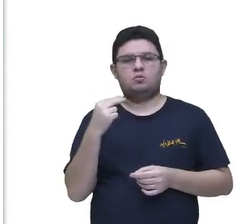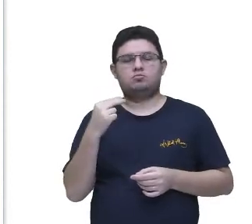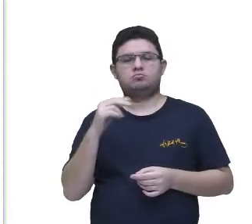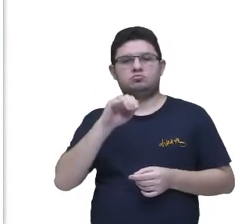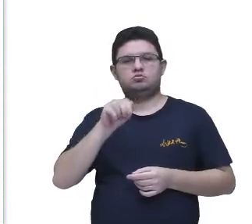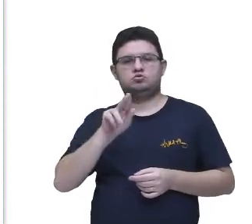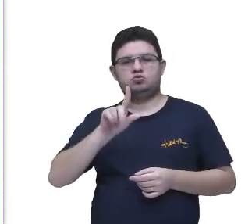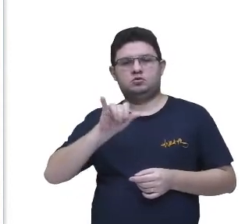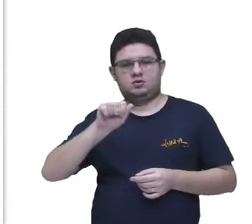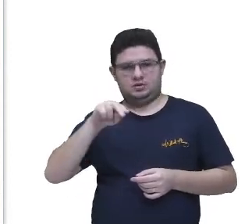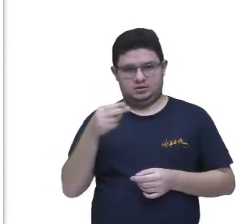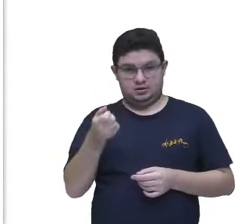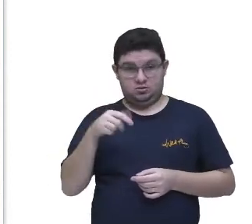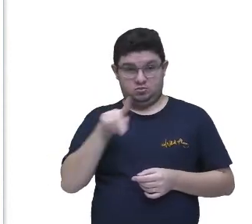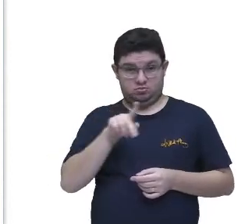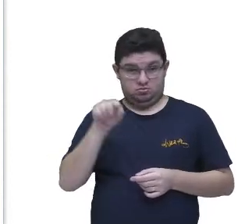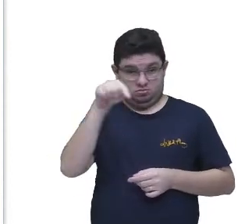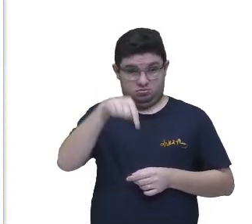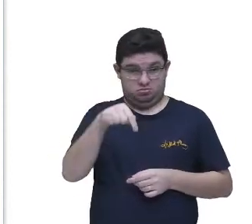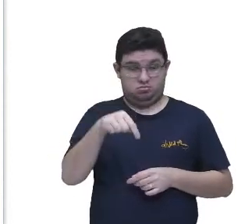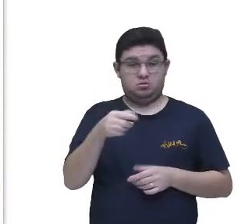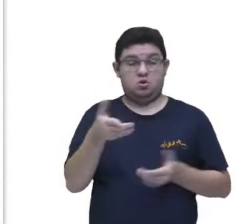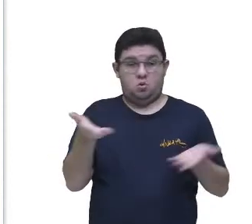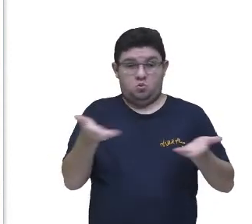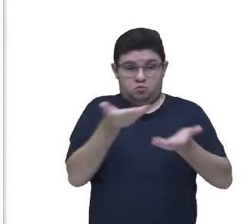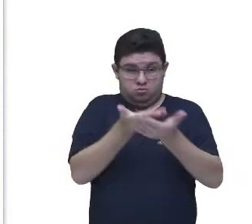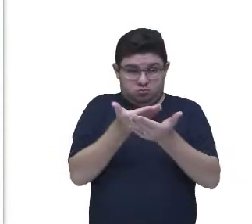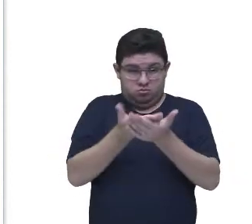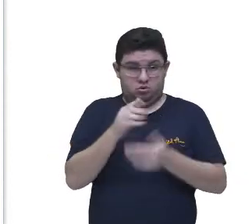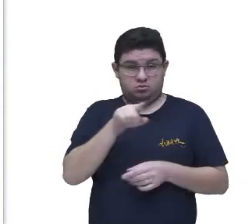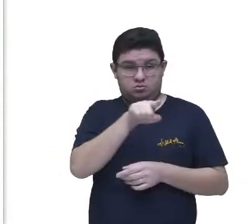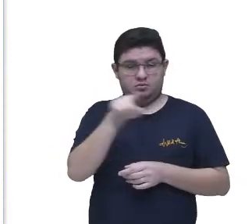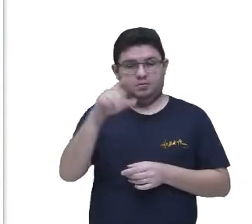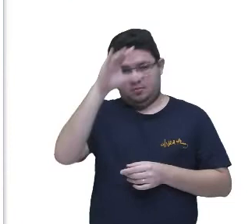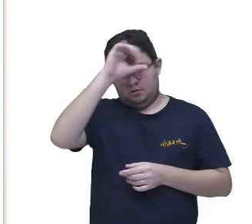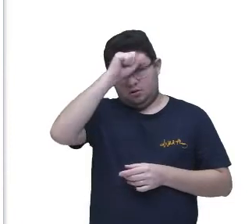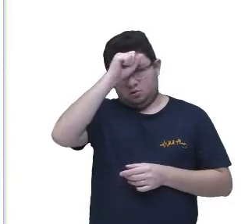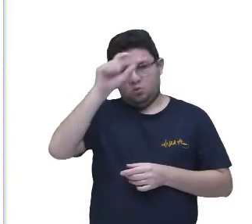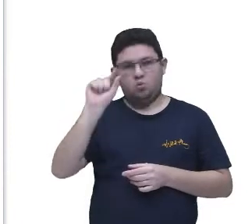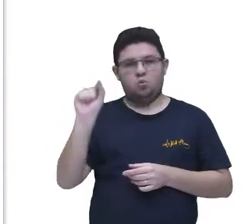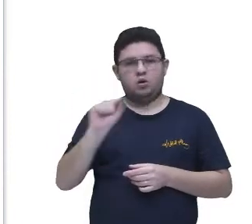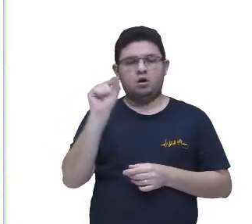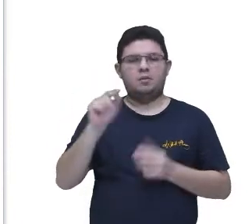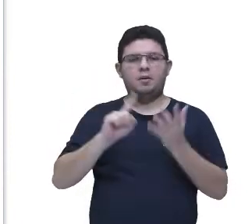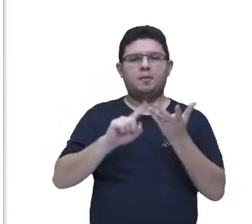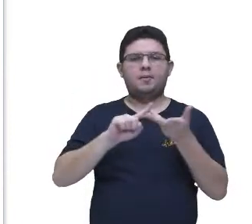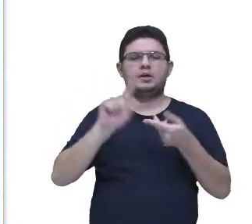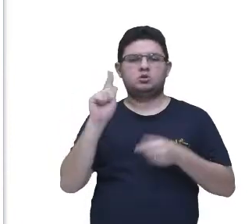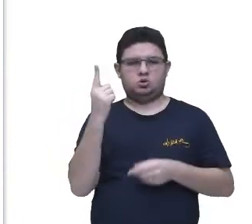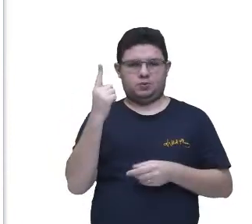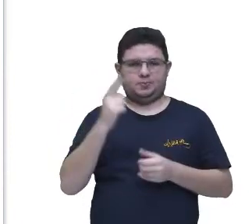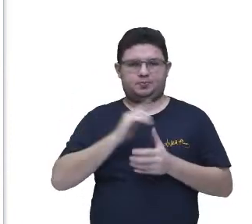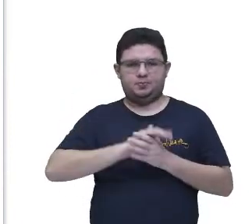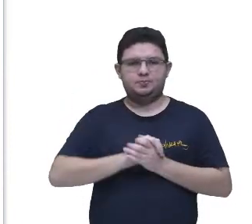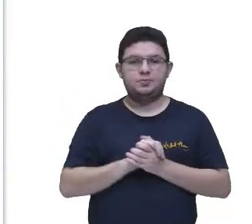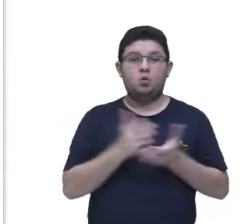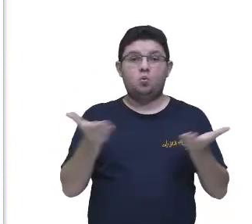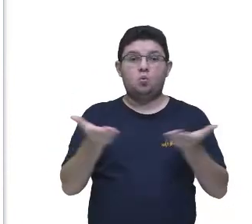aula vamos aprender novas questões, geográficas. A gente tem como tema da aula de hoje um tema